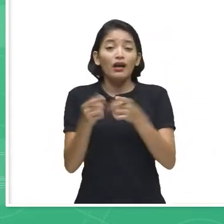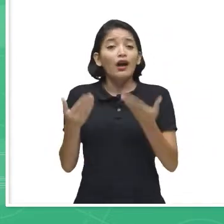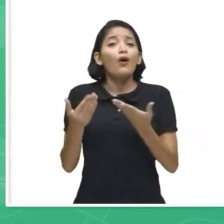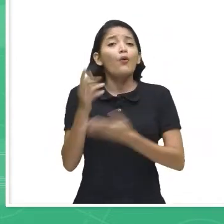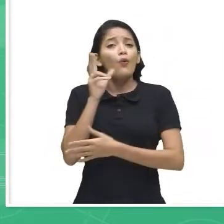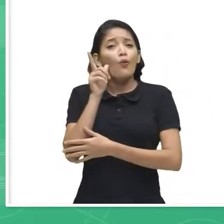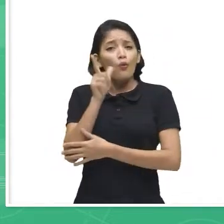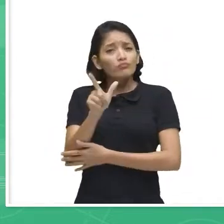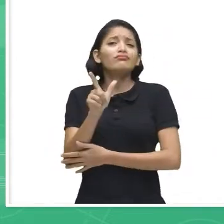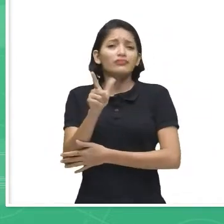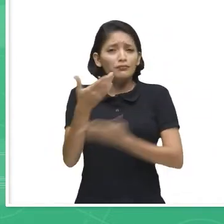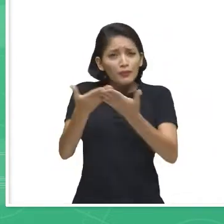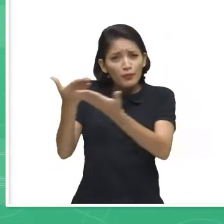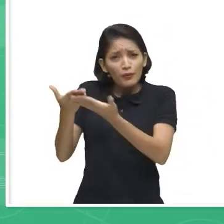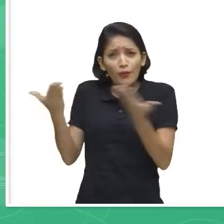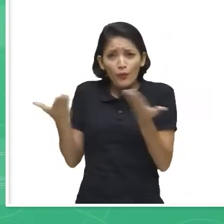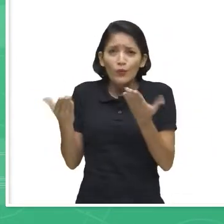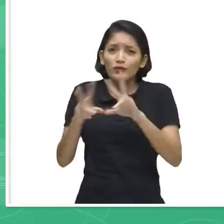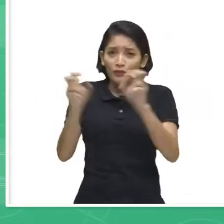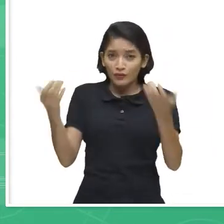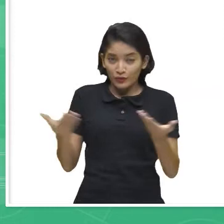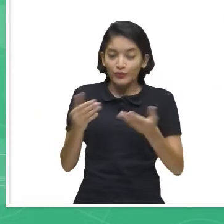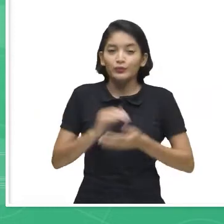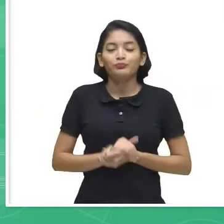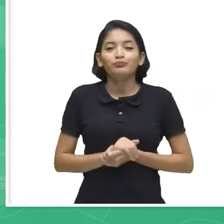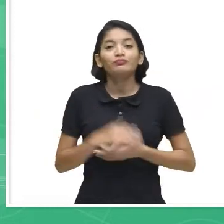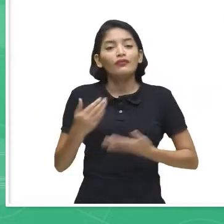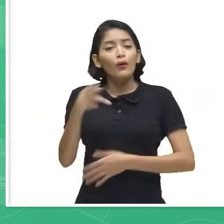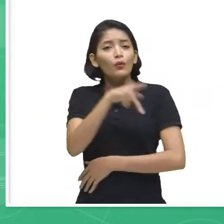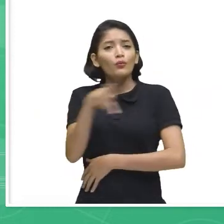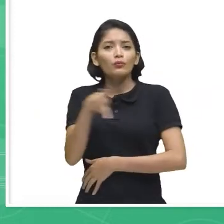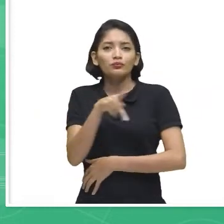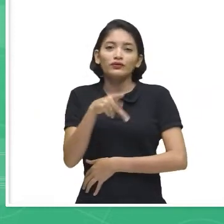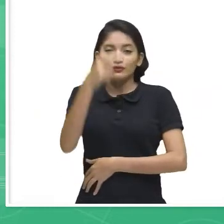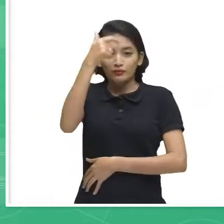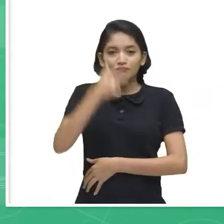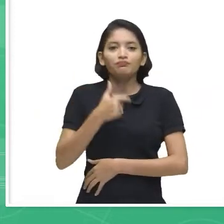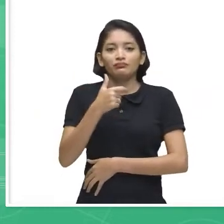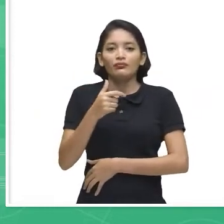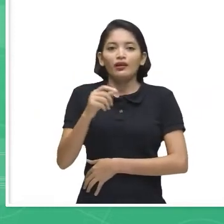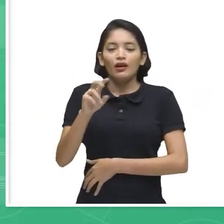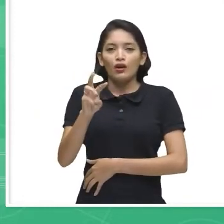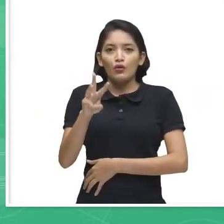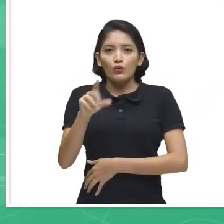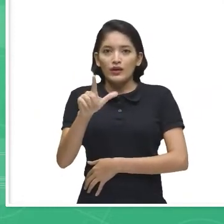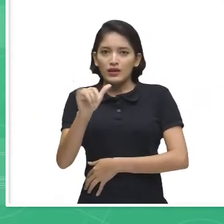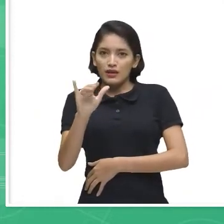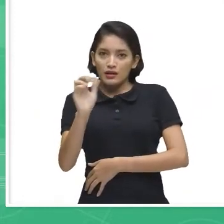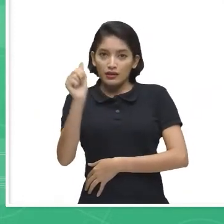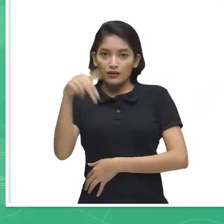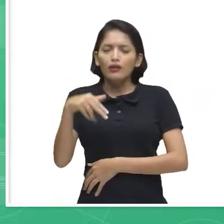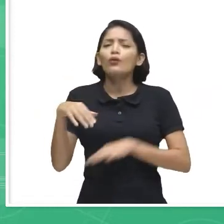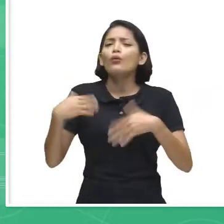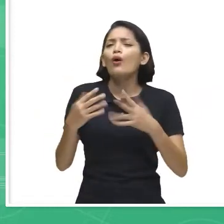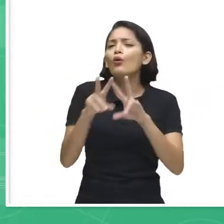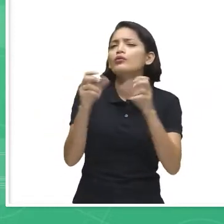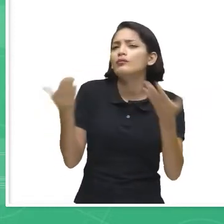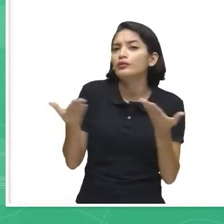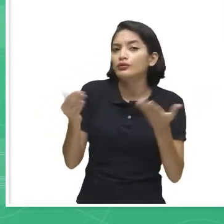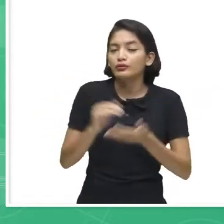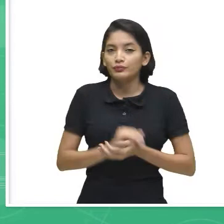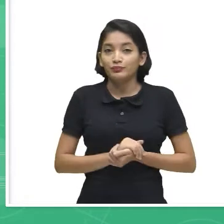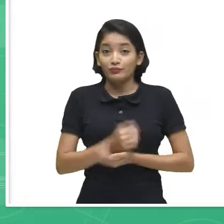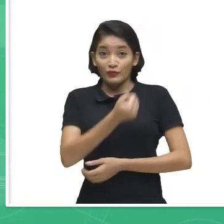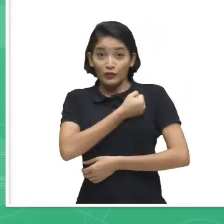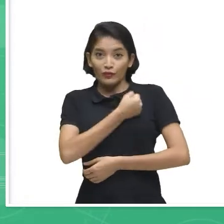o conteúdo de hoje. Eu sou o professor William Costa e nós vamos ver qual é o conteúdo que nós vamos aprender hoje. Nós estamos na aula